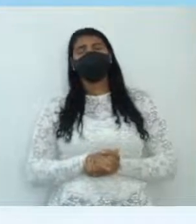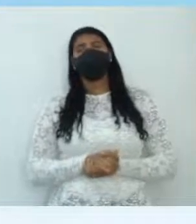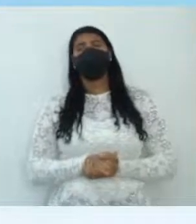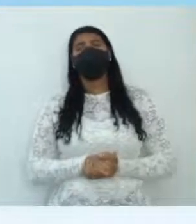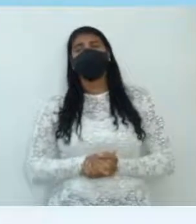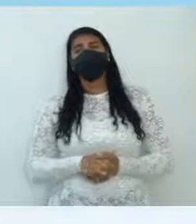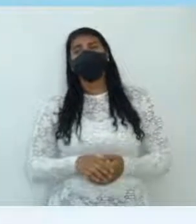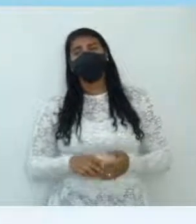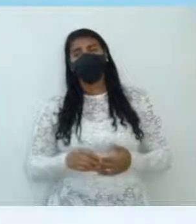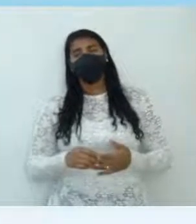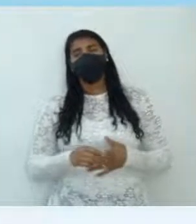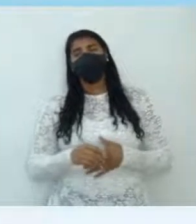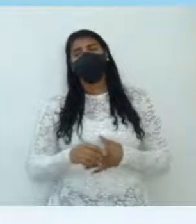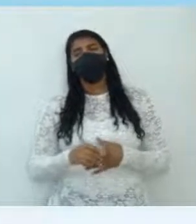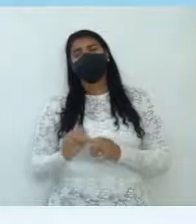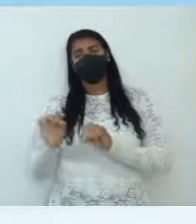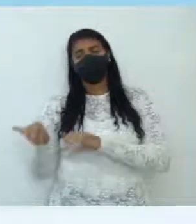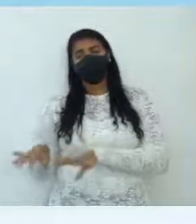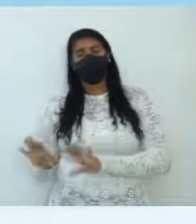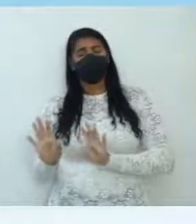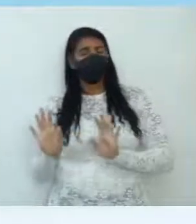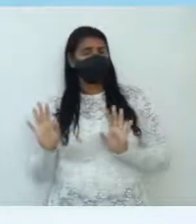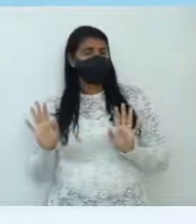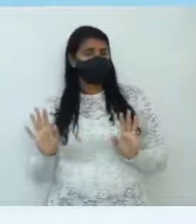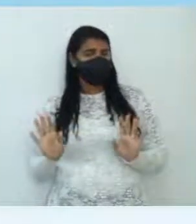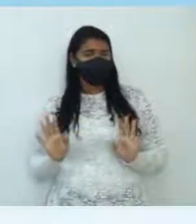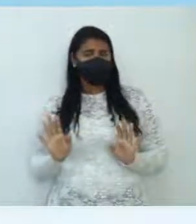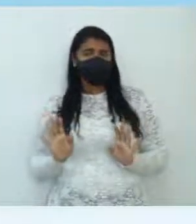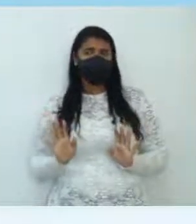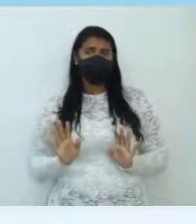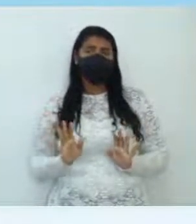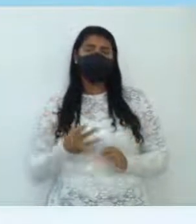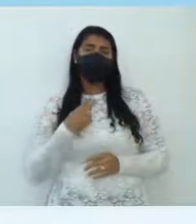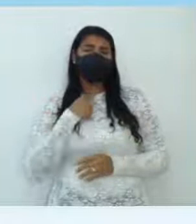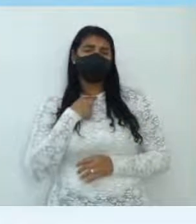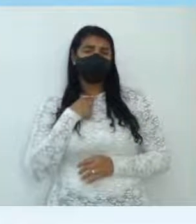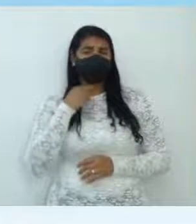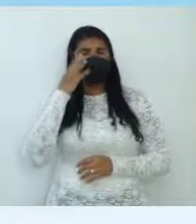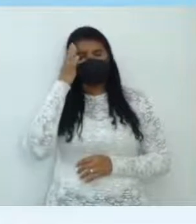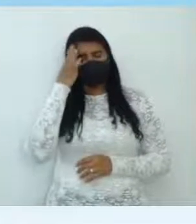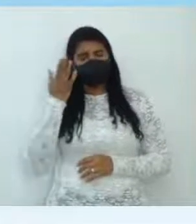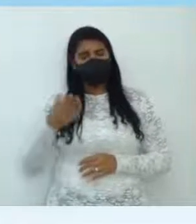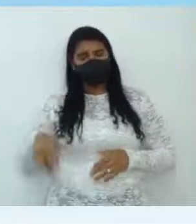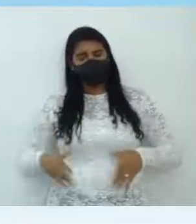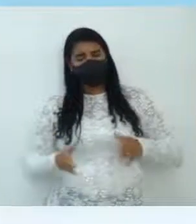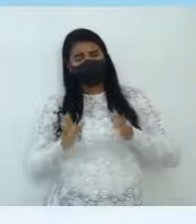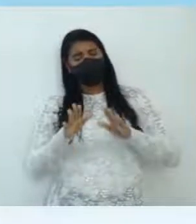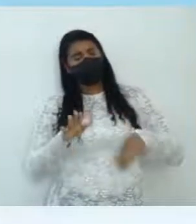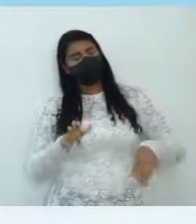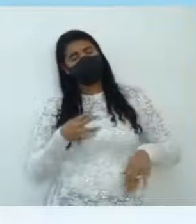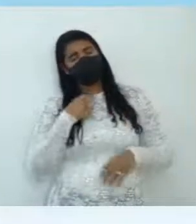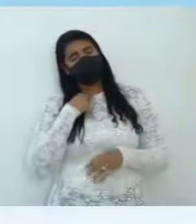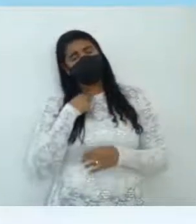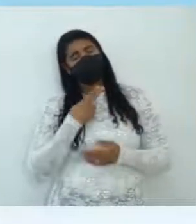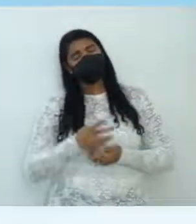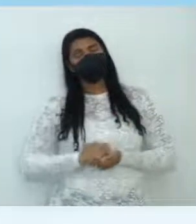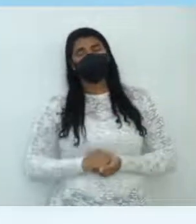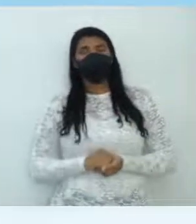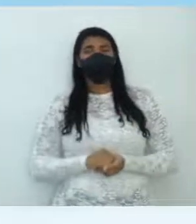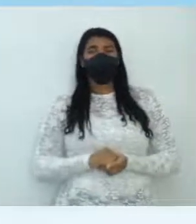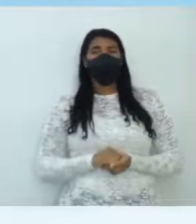erroneamente, quer dizer que foi descartado de uma forma indevida. E também,